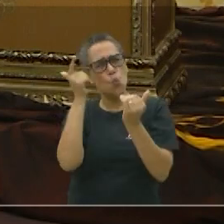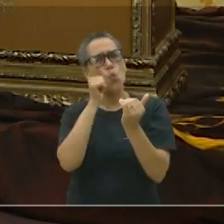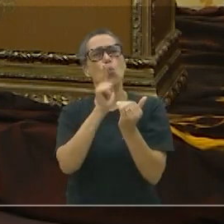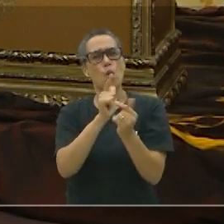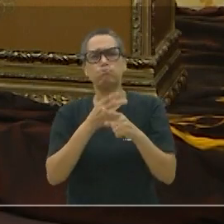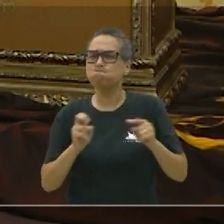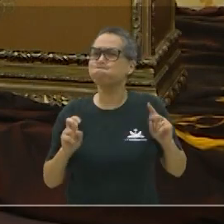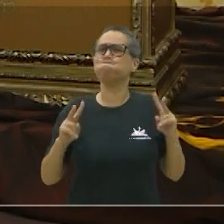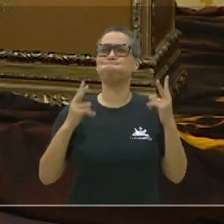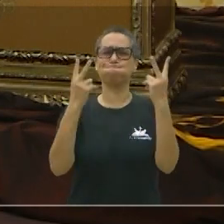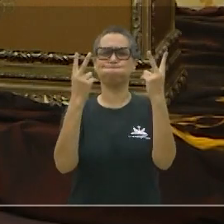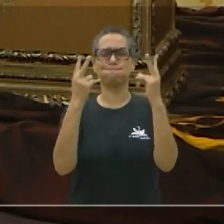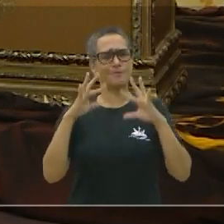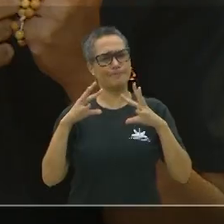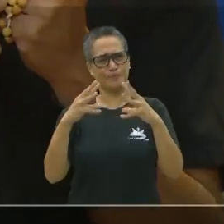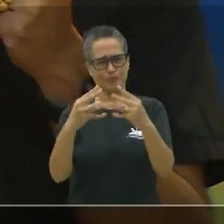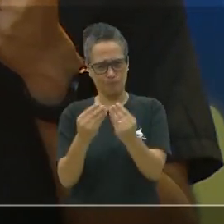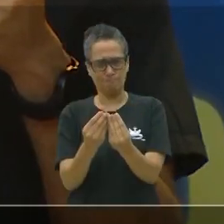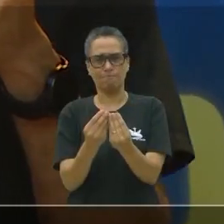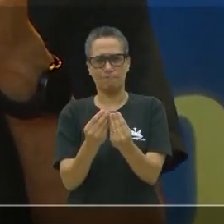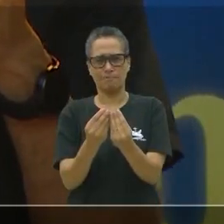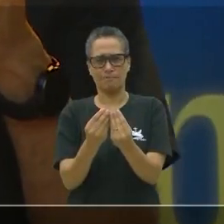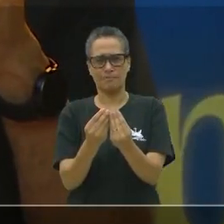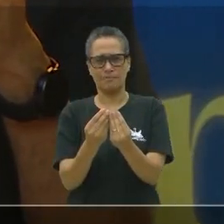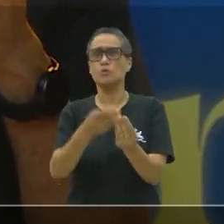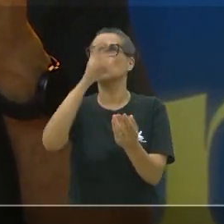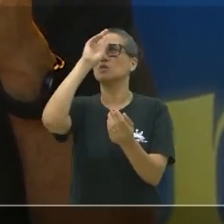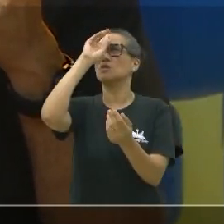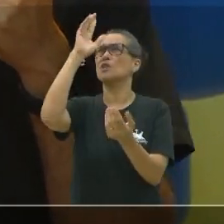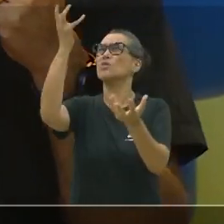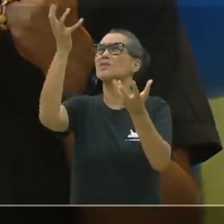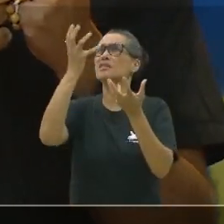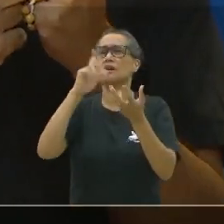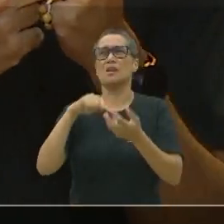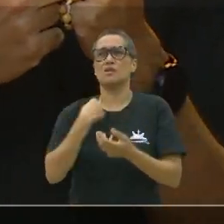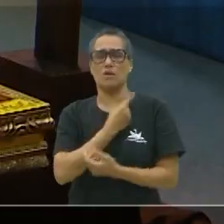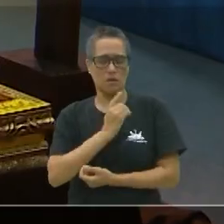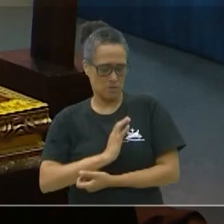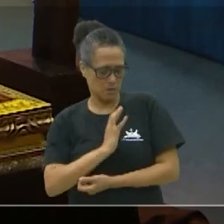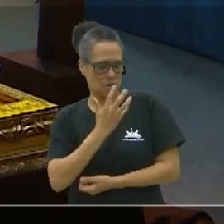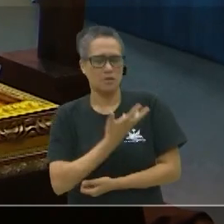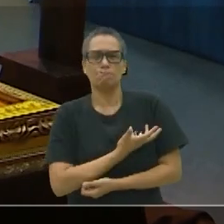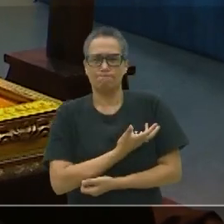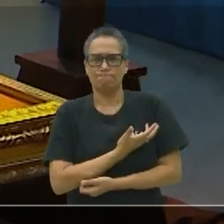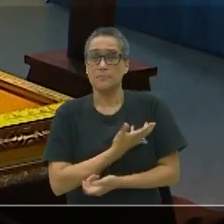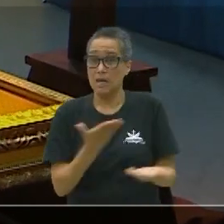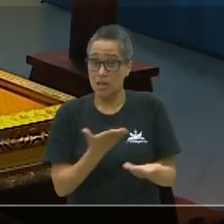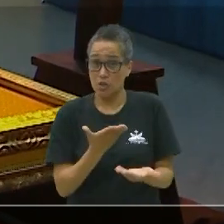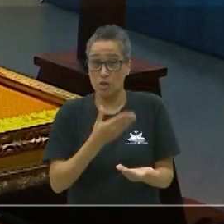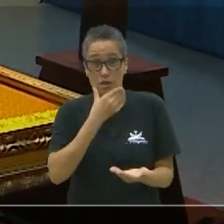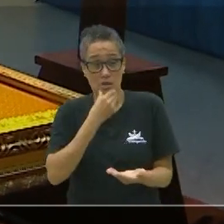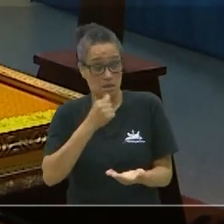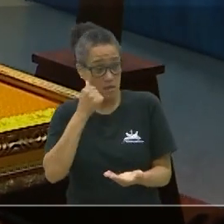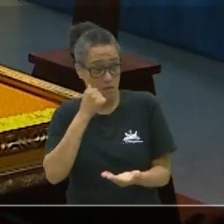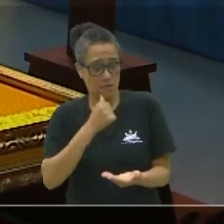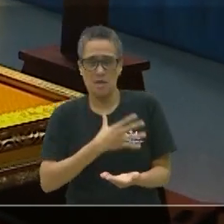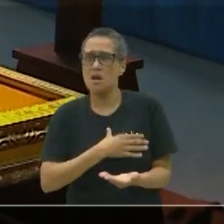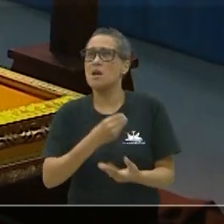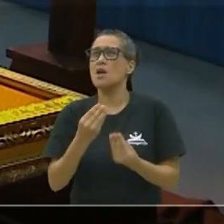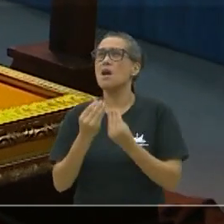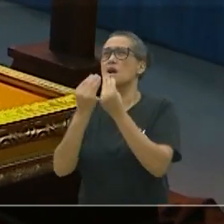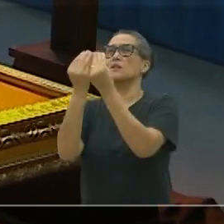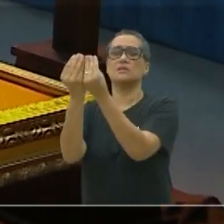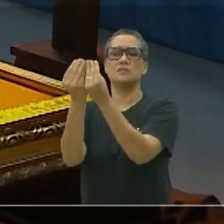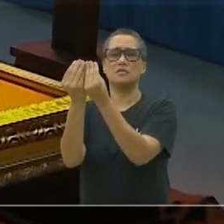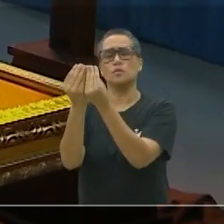vencer tudo. Tu só quer de nós a conversão. Filha, entrega agora, filho, entrega. O